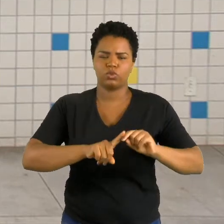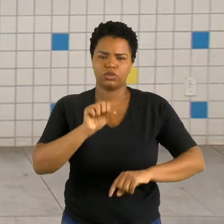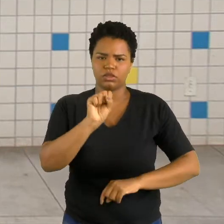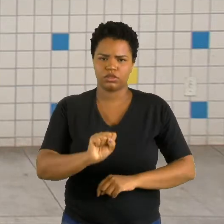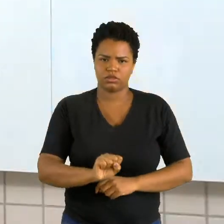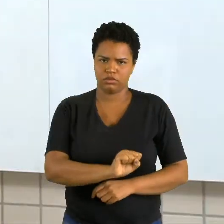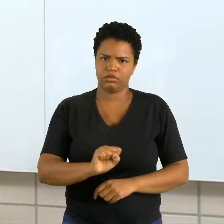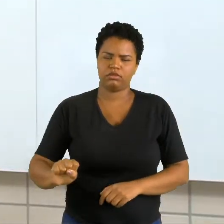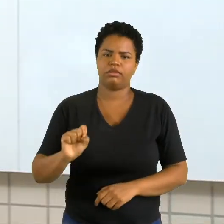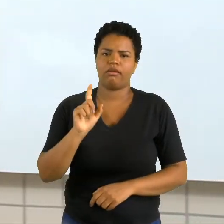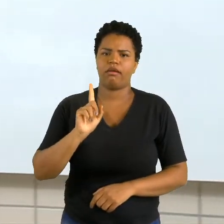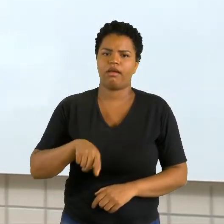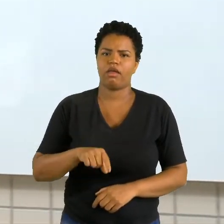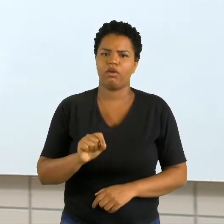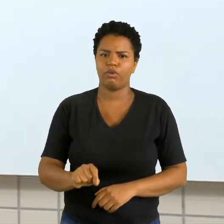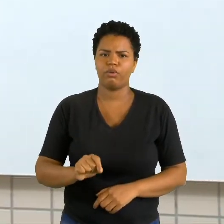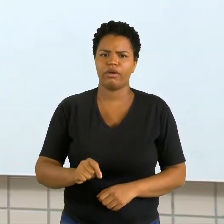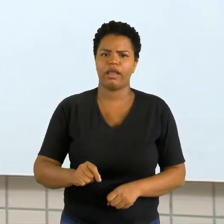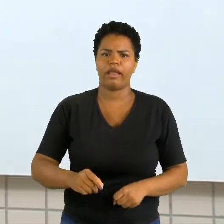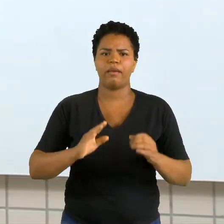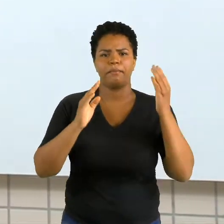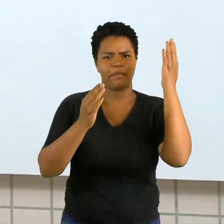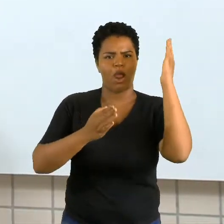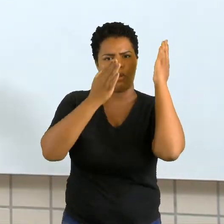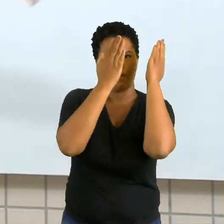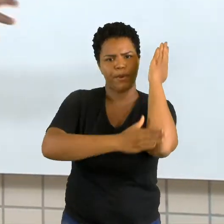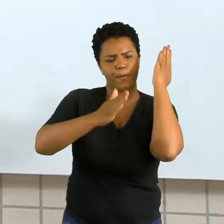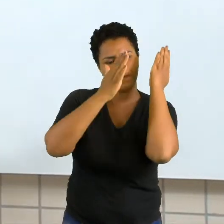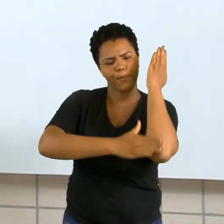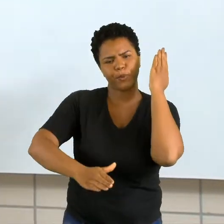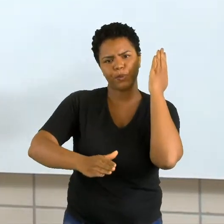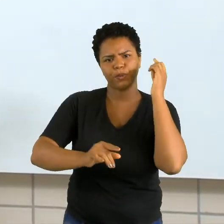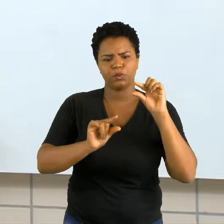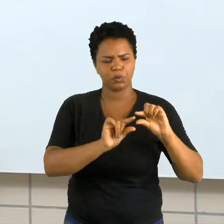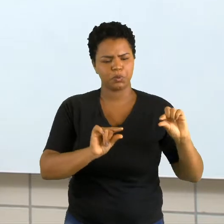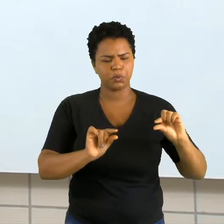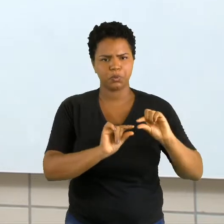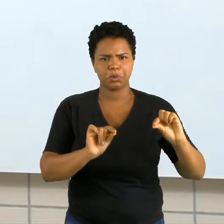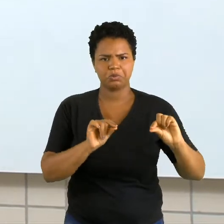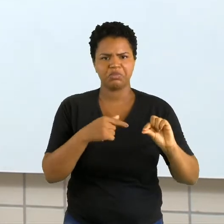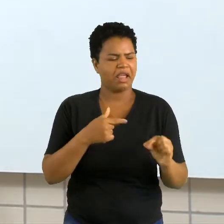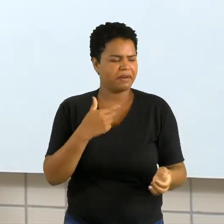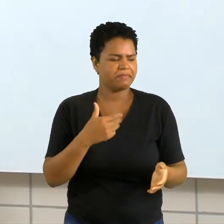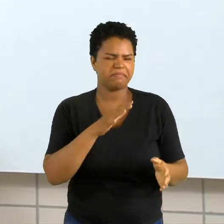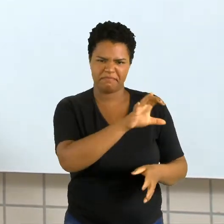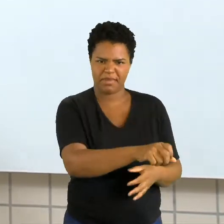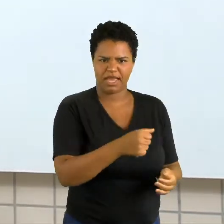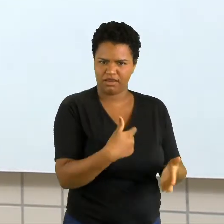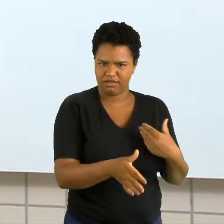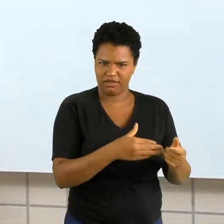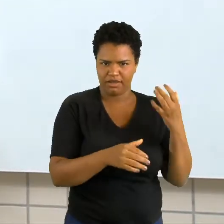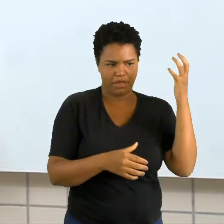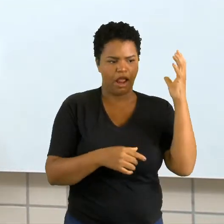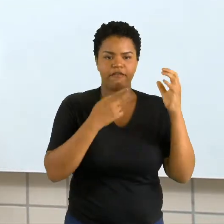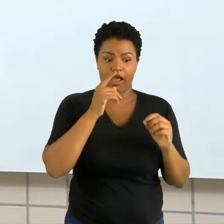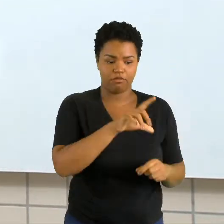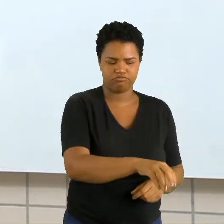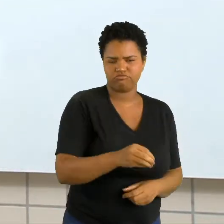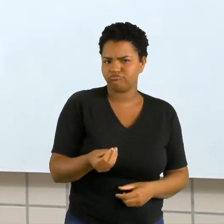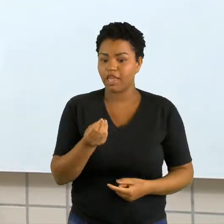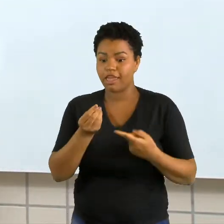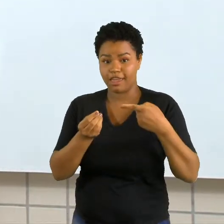período, eram lascas de madeira. Eu acredito que madeiras qualquer. E eles falavam, não, essa lasca de madeira aqui, esse pedacinho